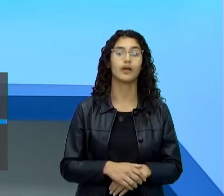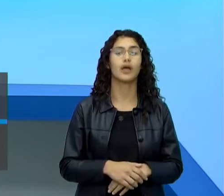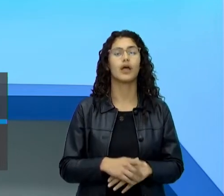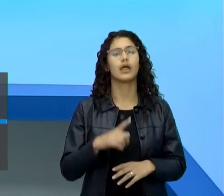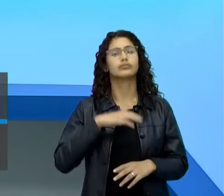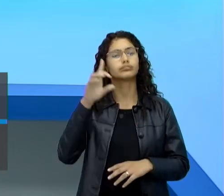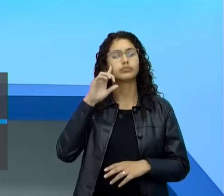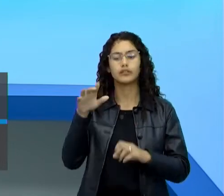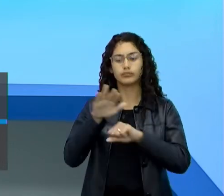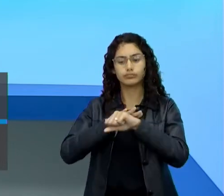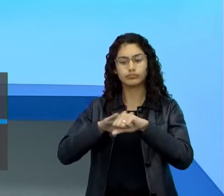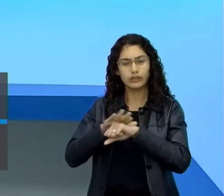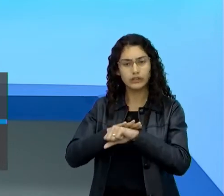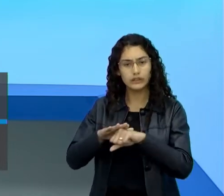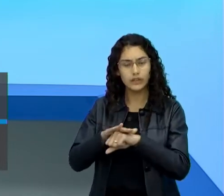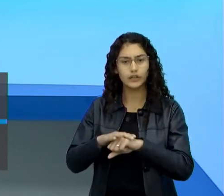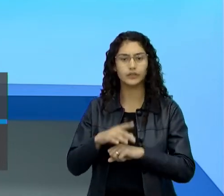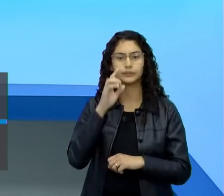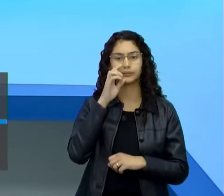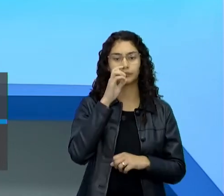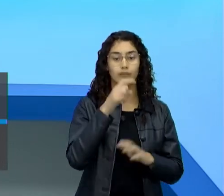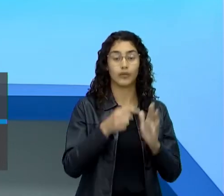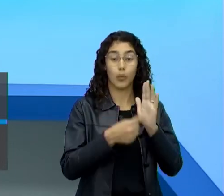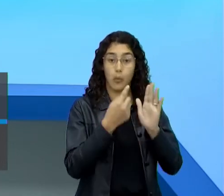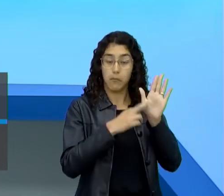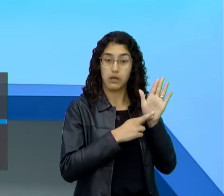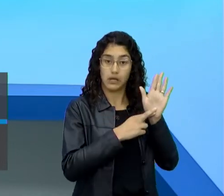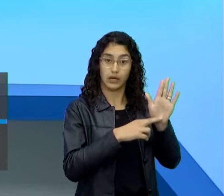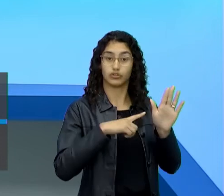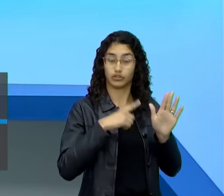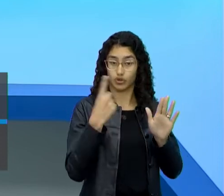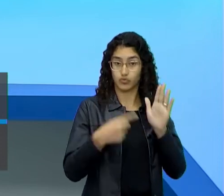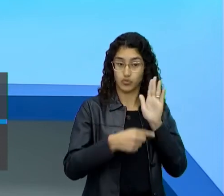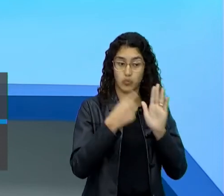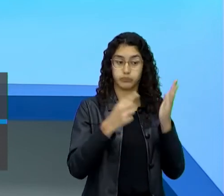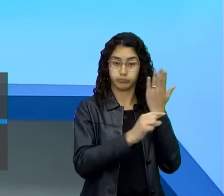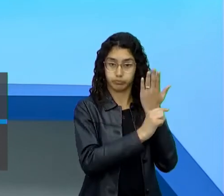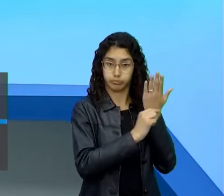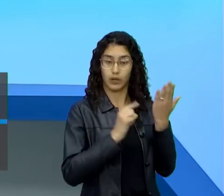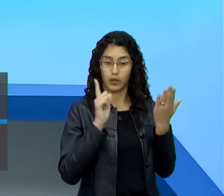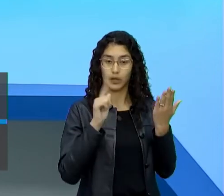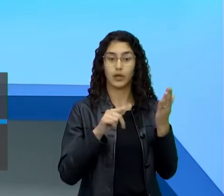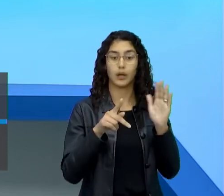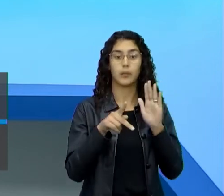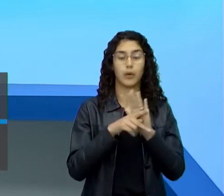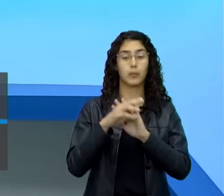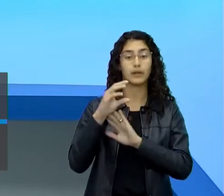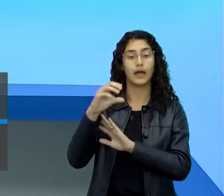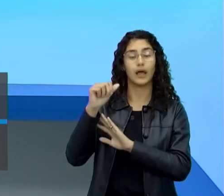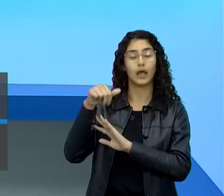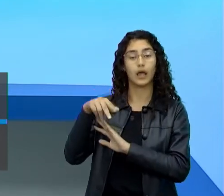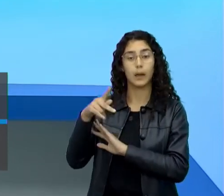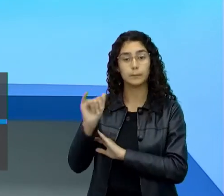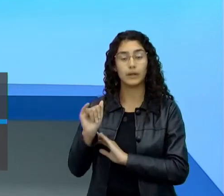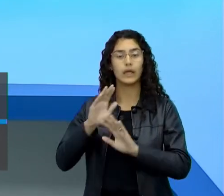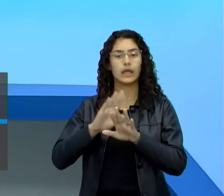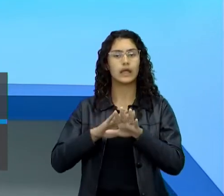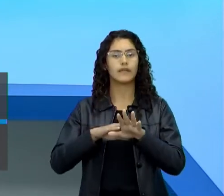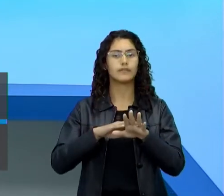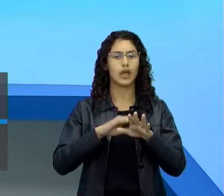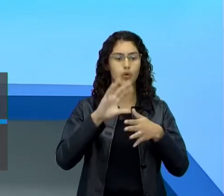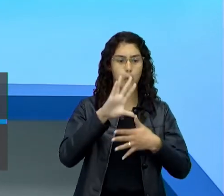esses dias eu estava conversando com um representante de um escritor que é doutor pela Unicamp e que ele fez um